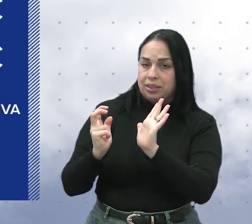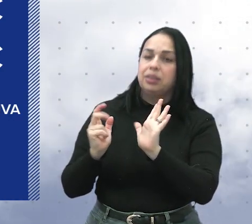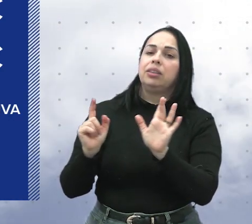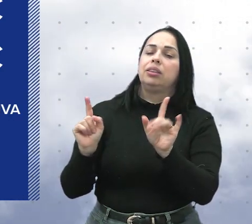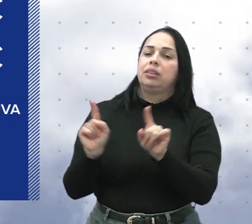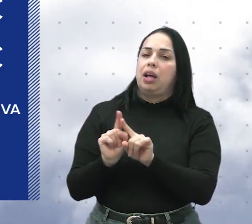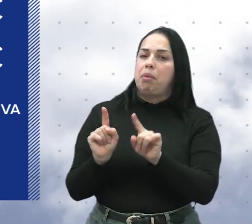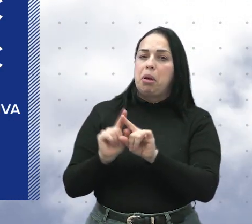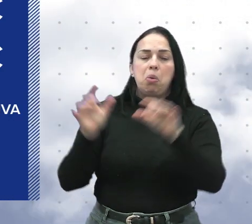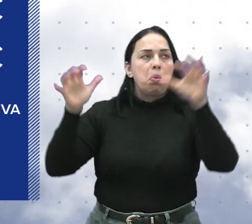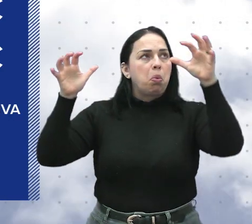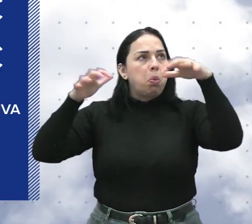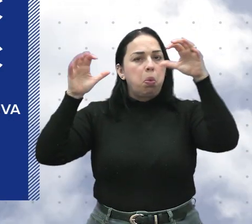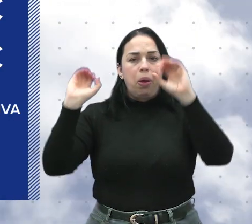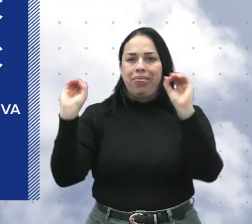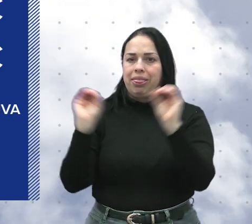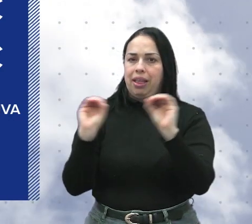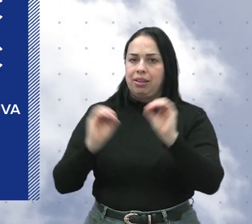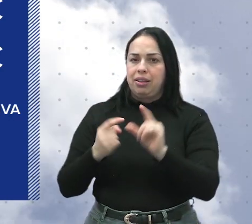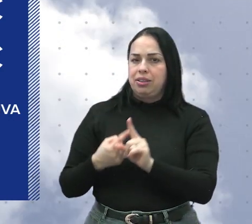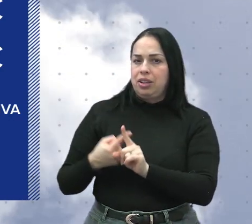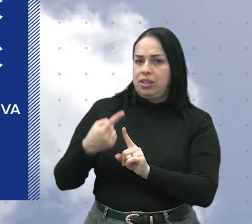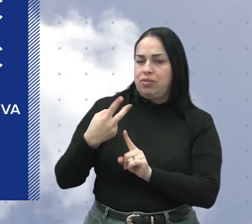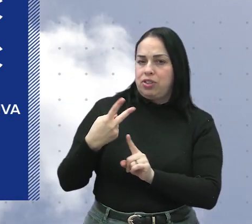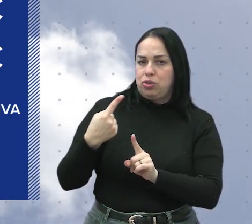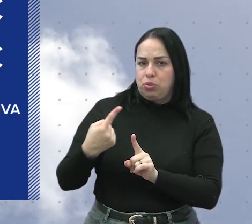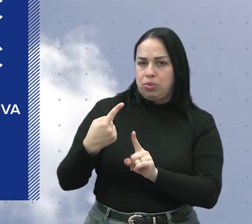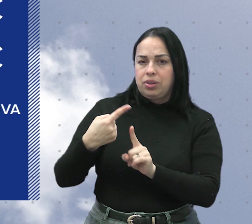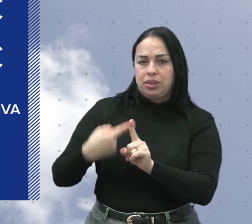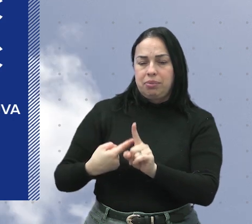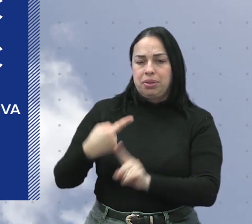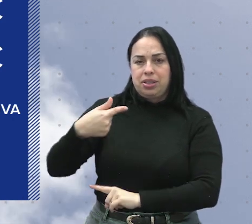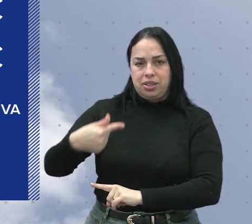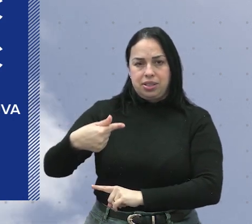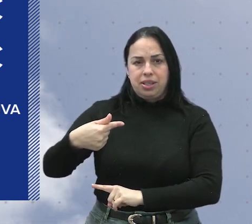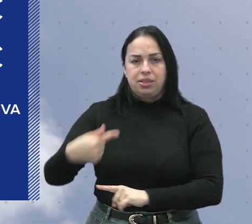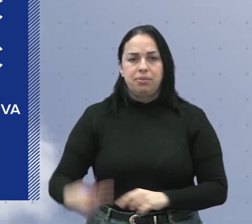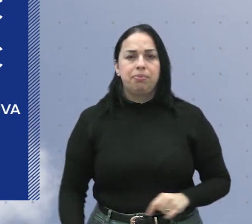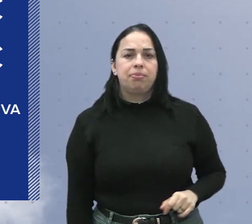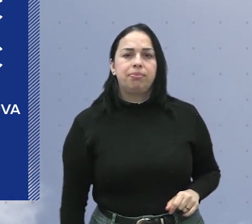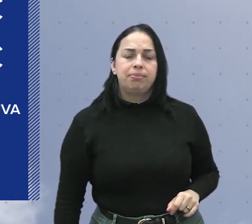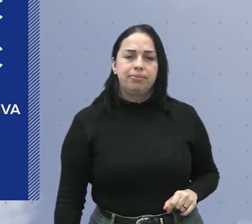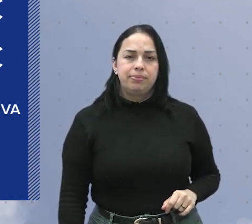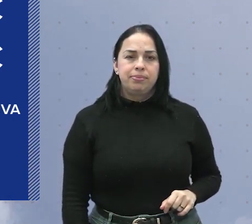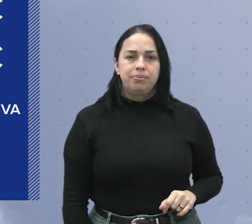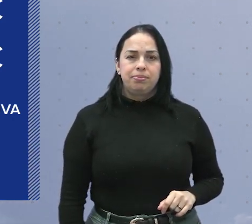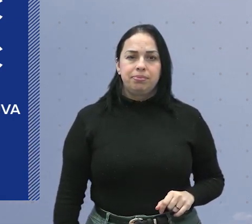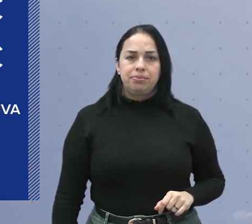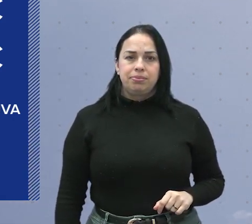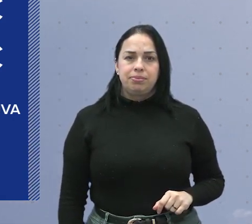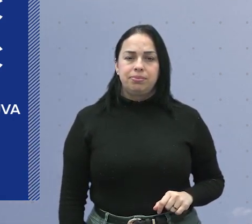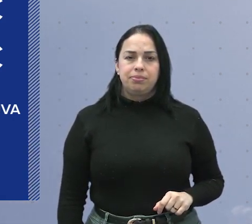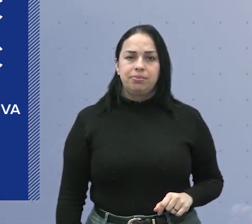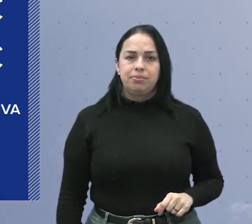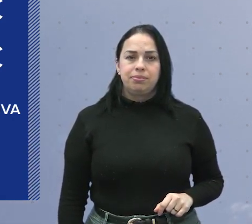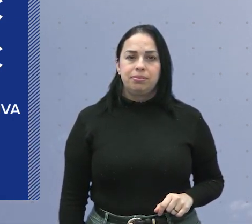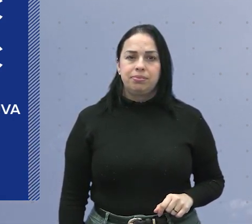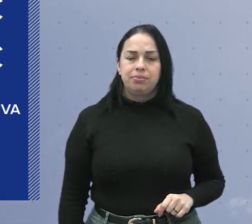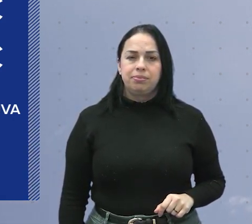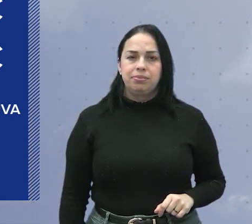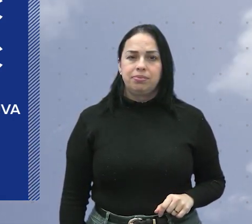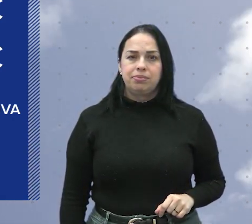amanhecer. Também não há chance de chuva. A máxima será de 21 e a mínima de 7 graus.